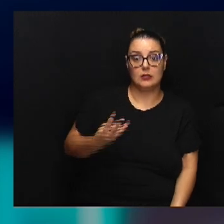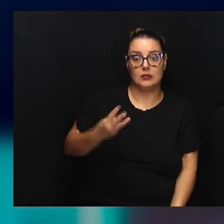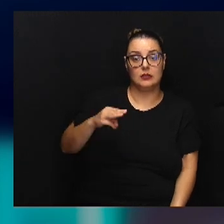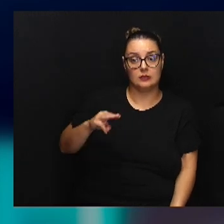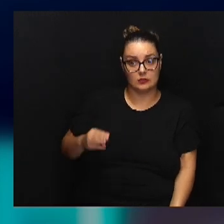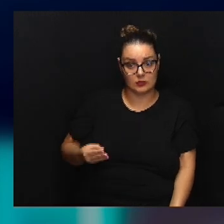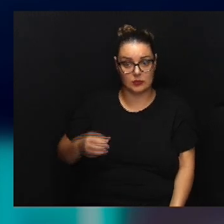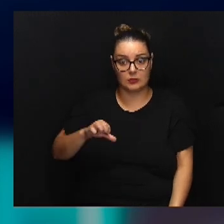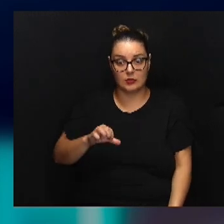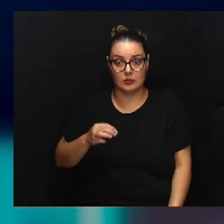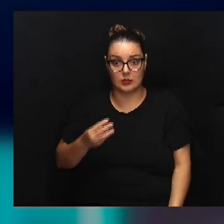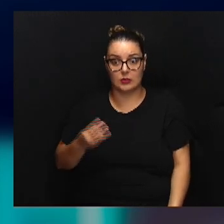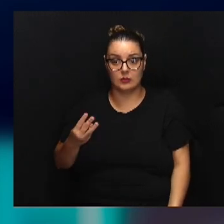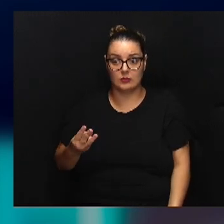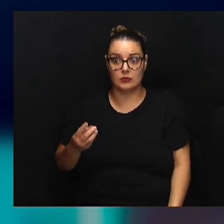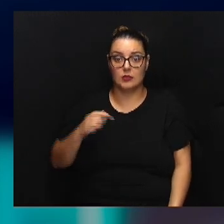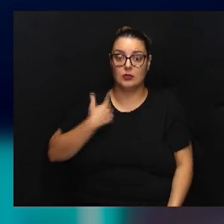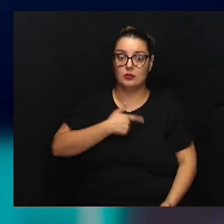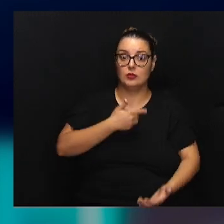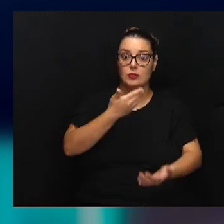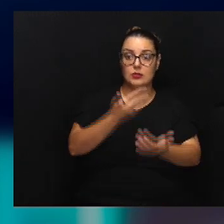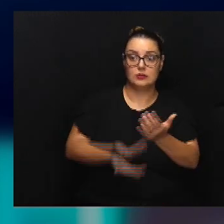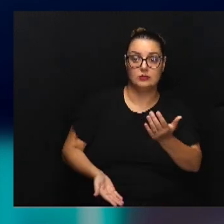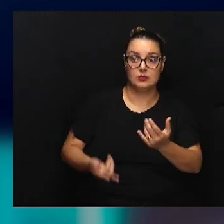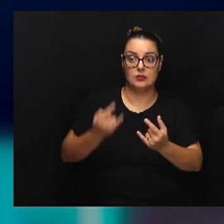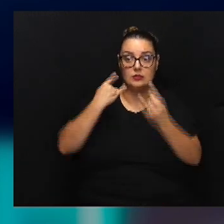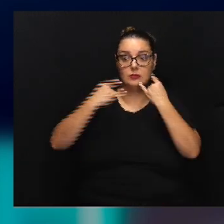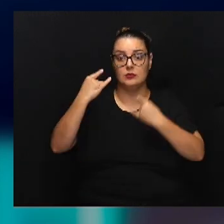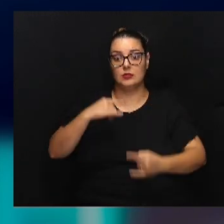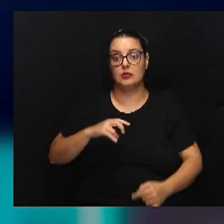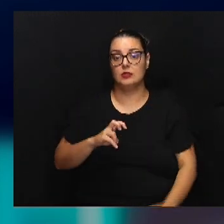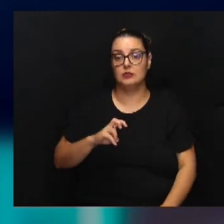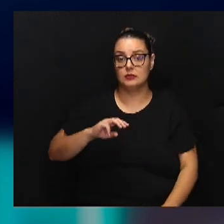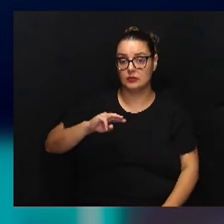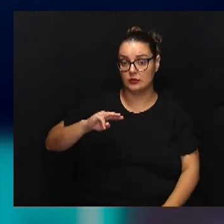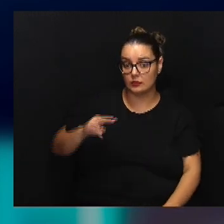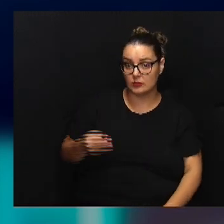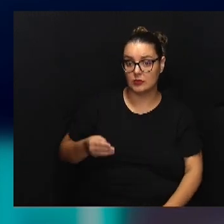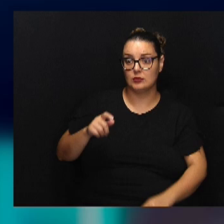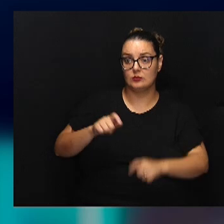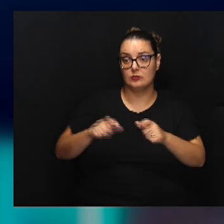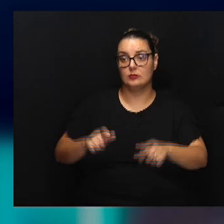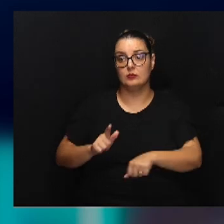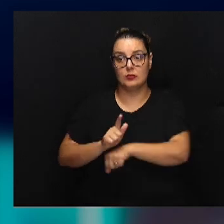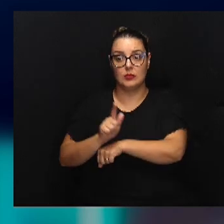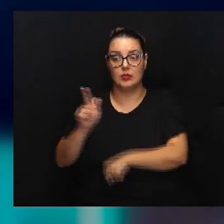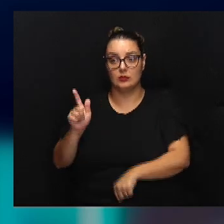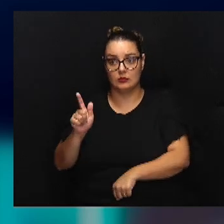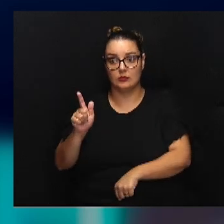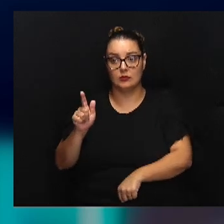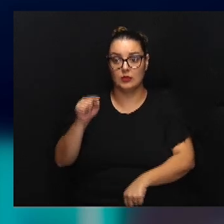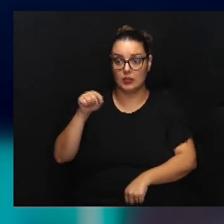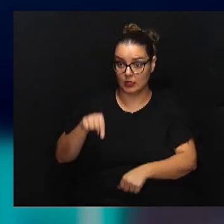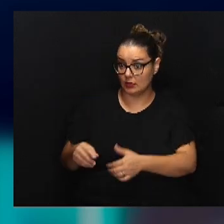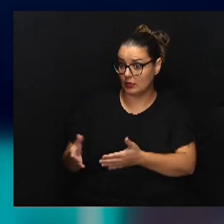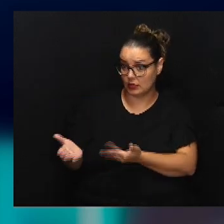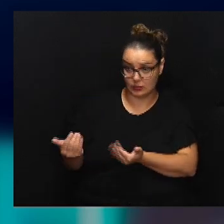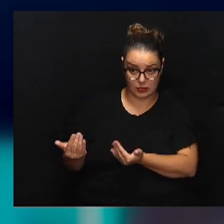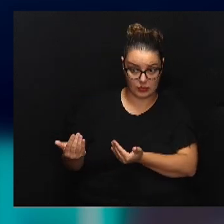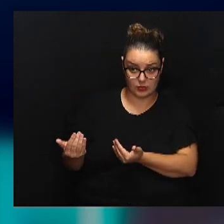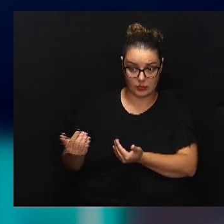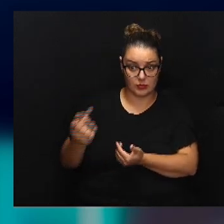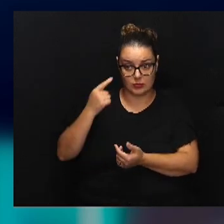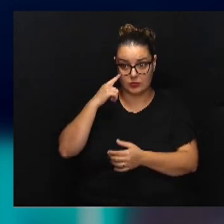que nós perdemos o interesse em 5 milhões de pessoas pelo ensino superior, e isso é a juventude, em